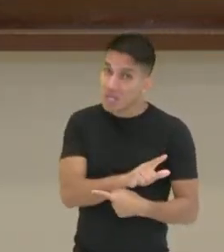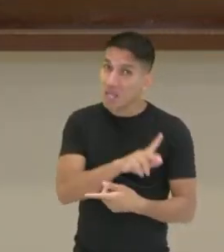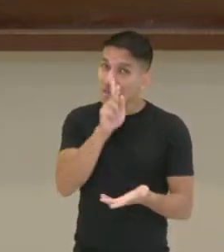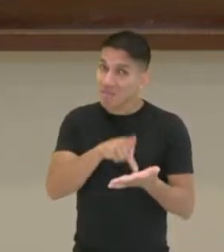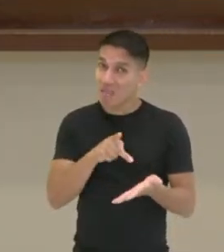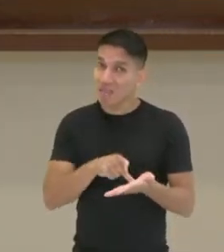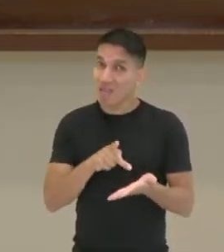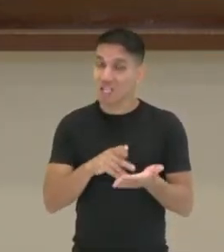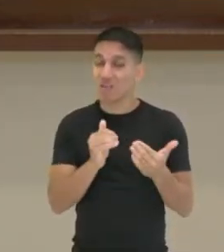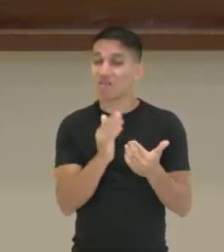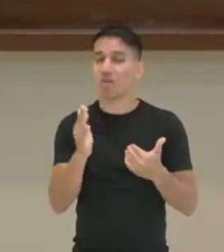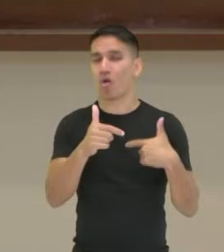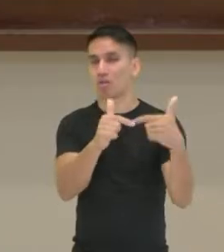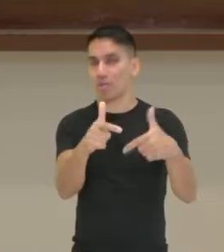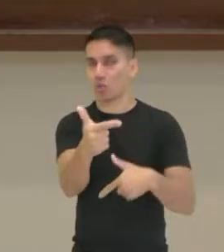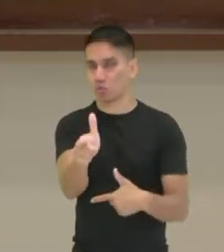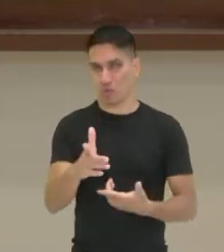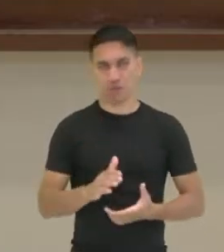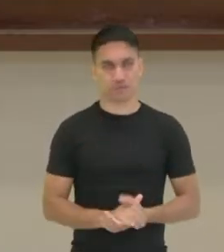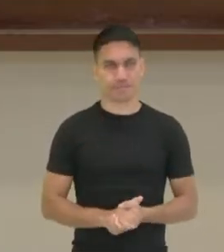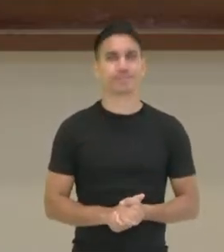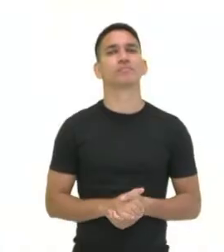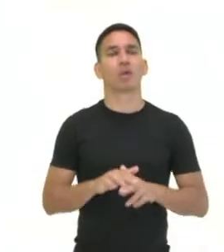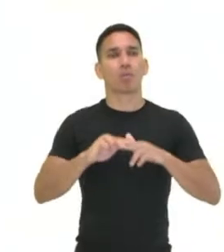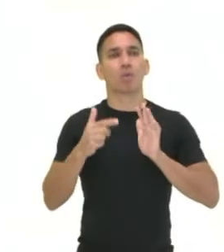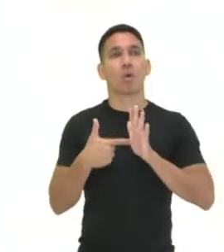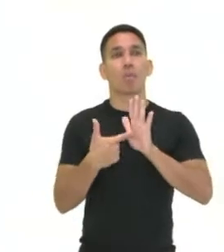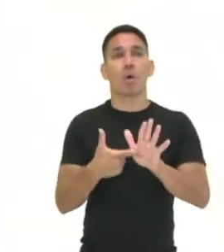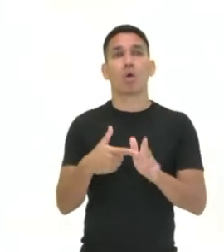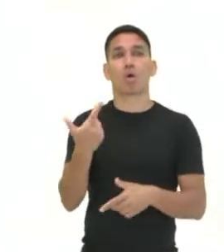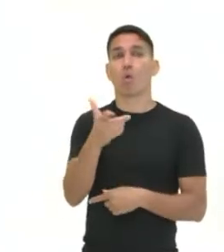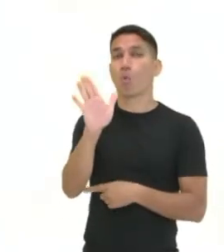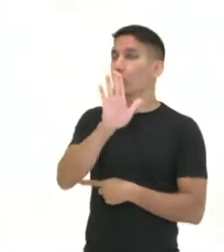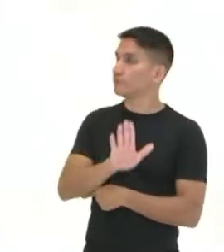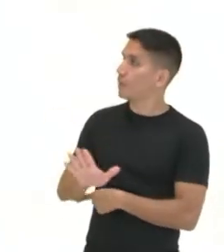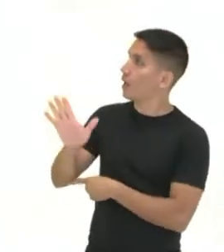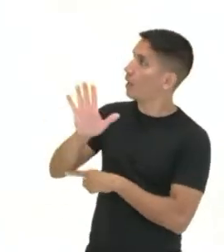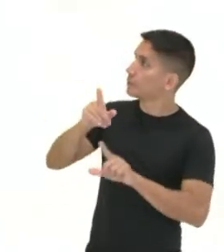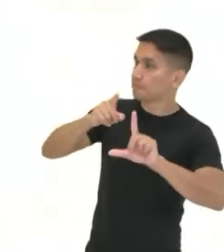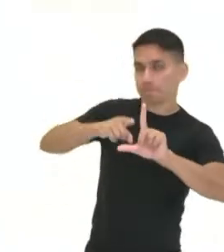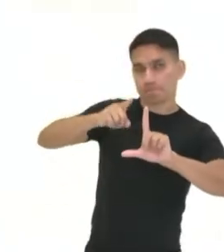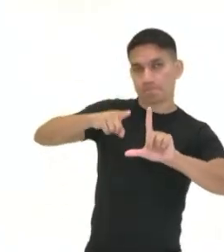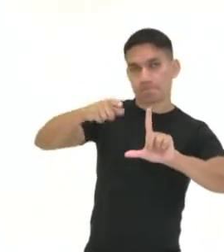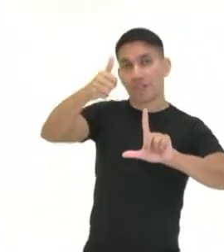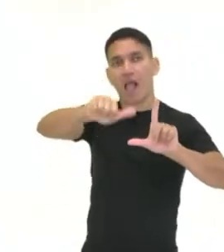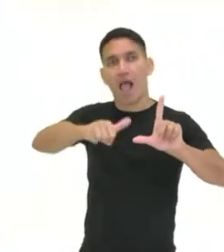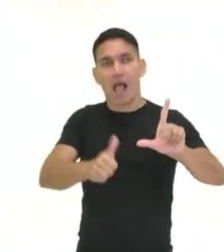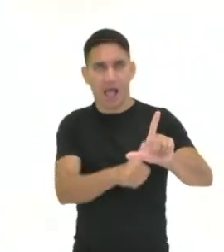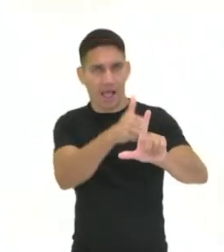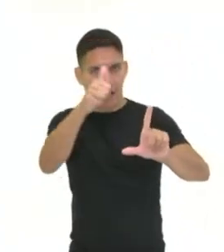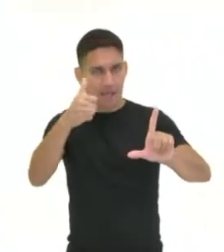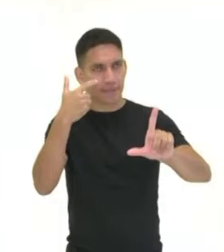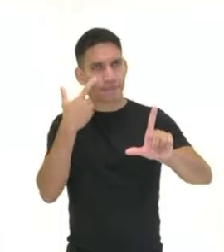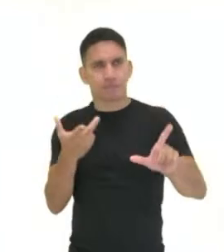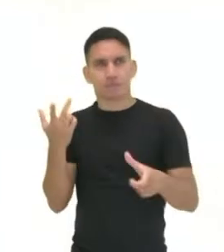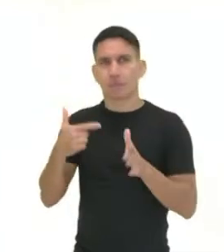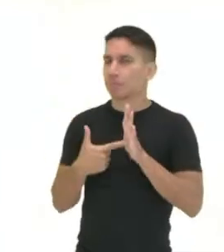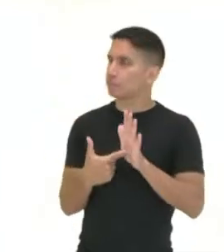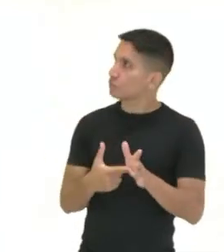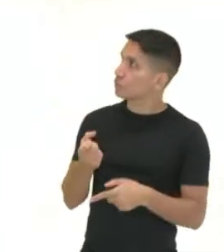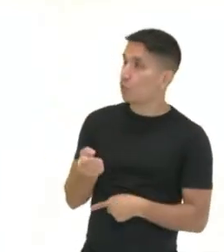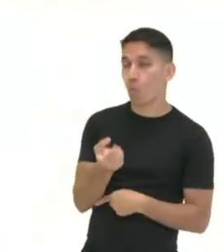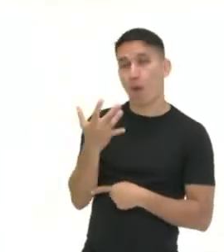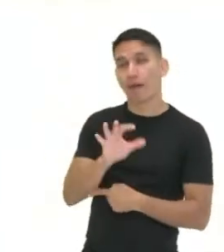mercado de trabalho. Então, aqui nós temos um segundo gráfico para analisar, tá? Aqui a gente tem a taxa